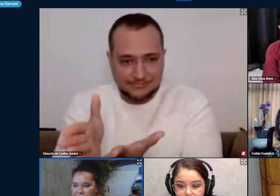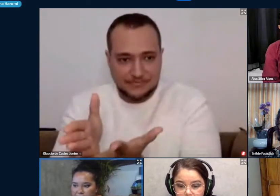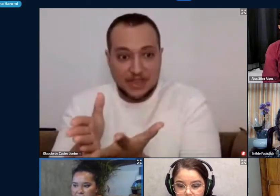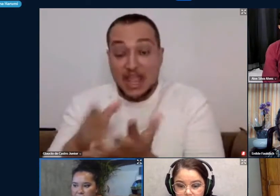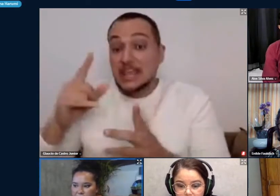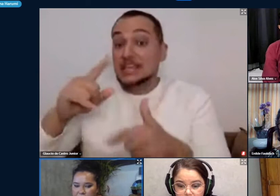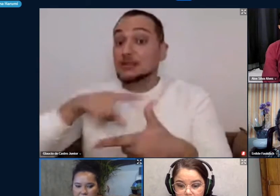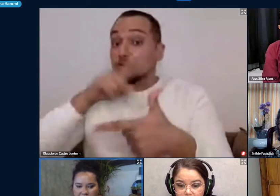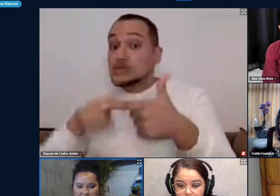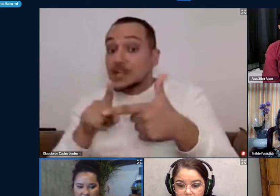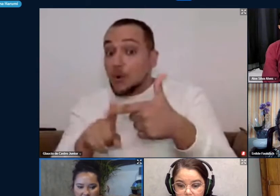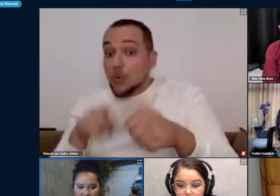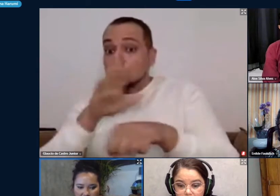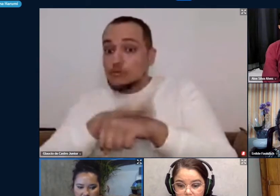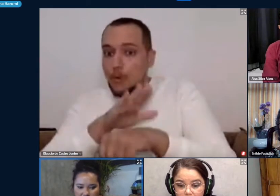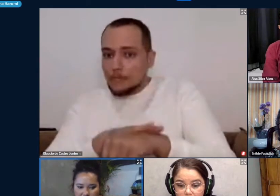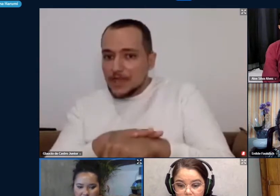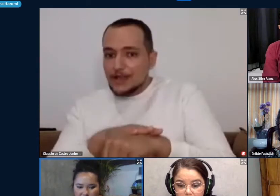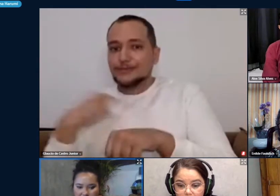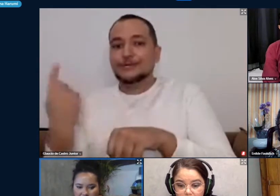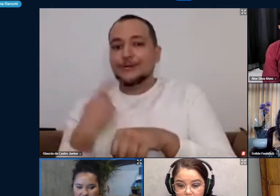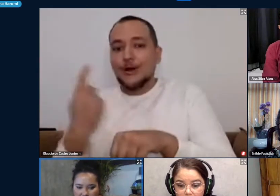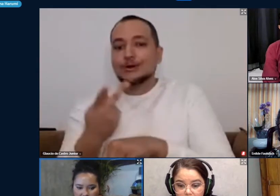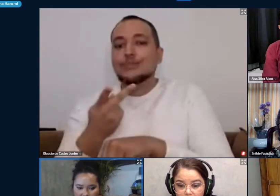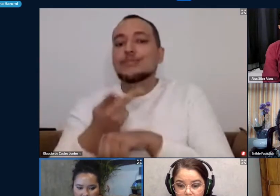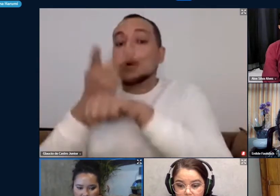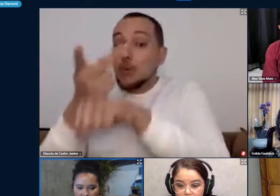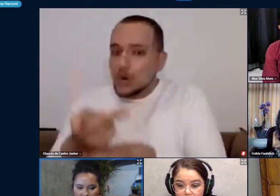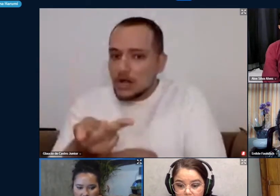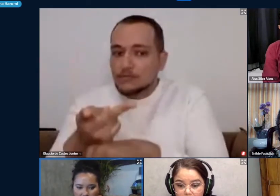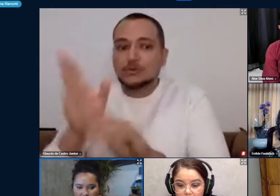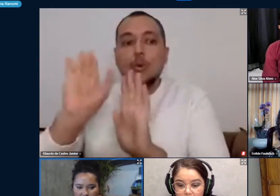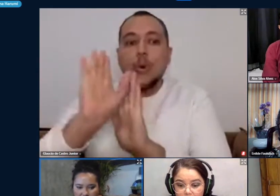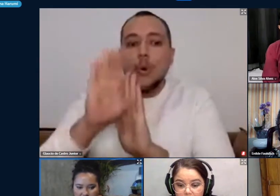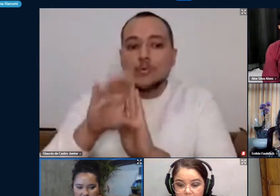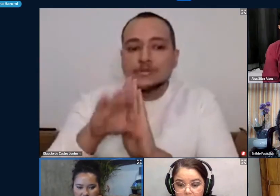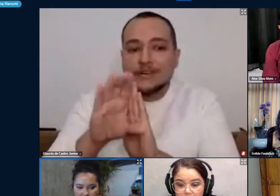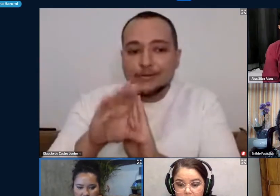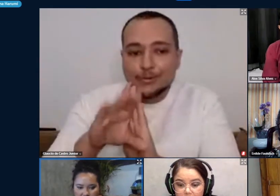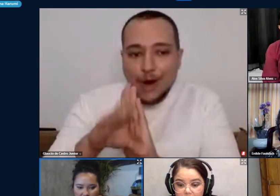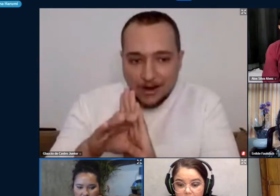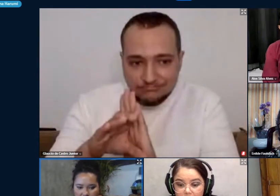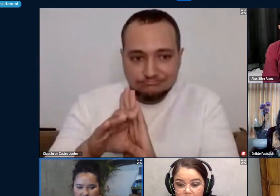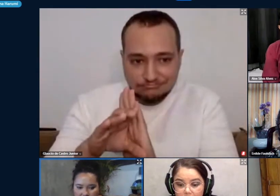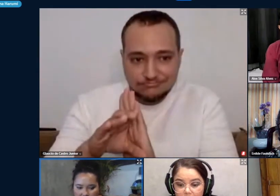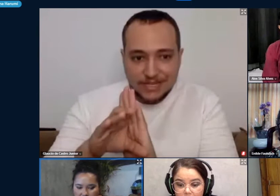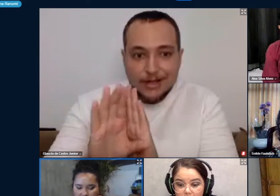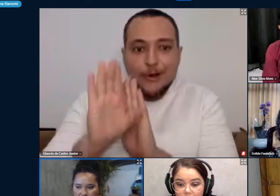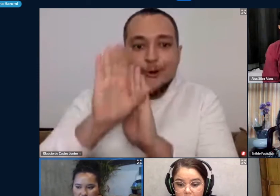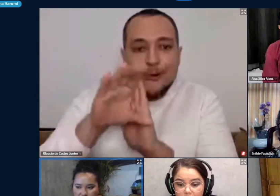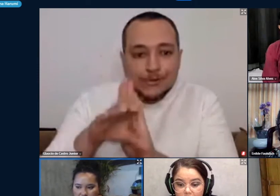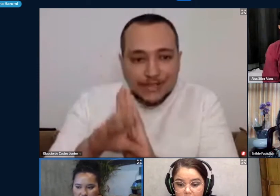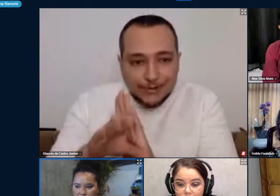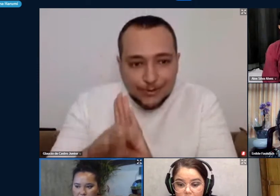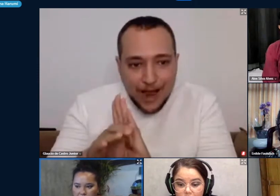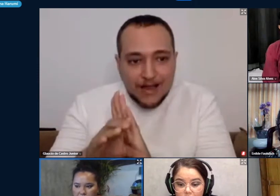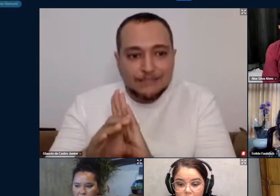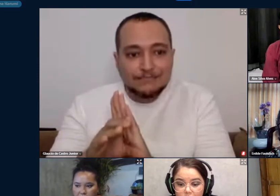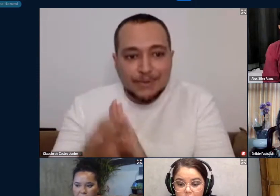É possível trazer um significado, e a segunda questão é o momento da gente procurar um conceito